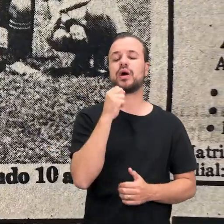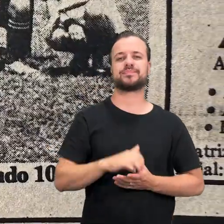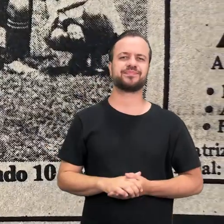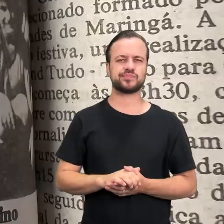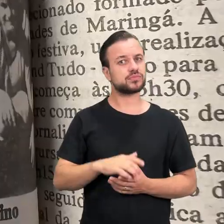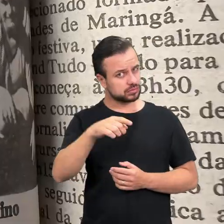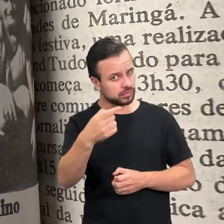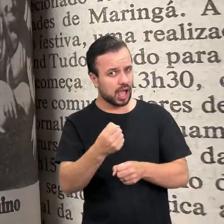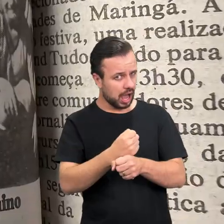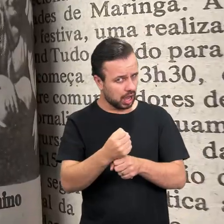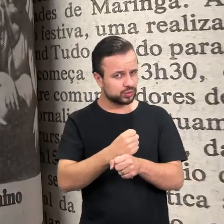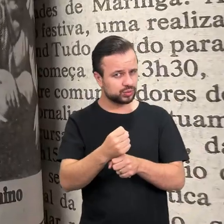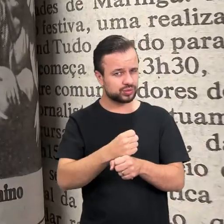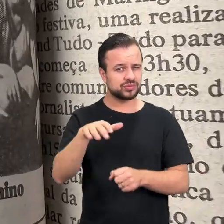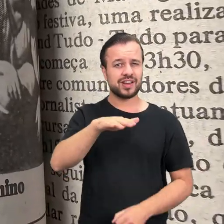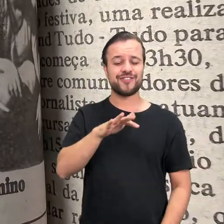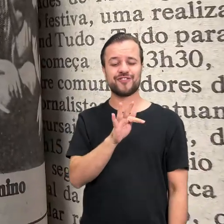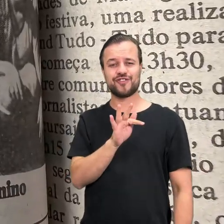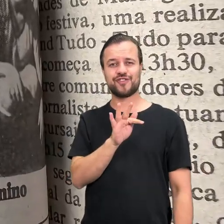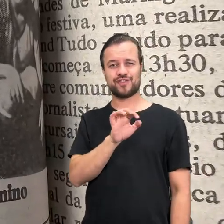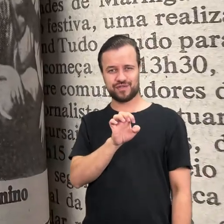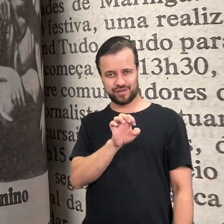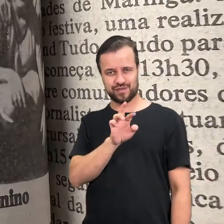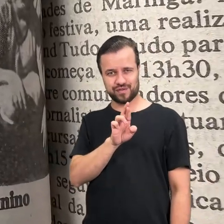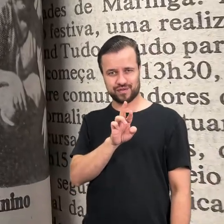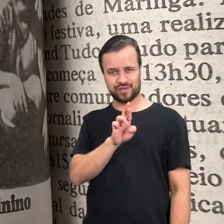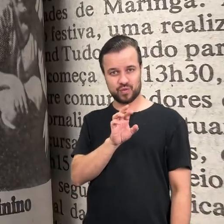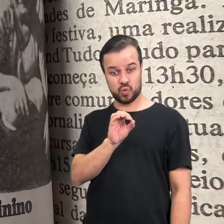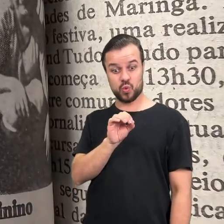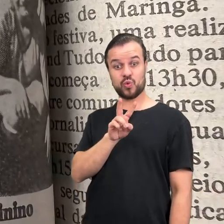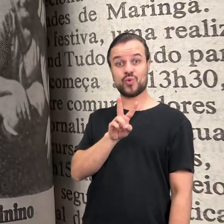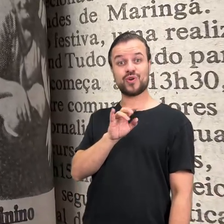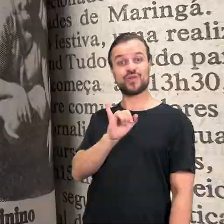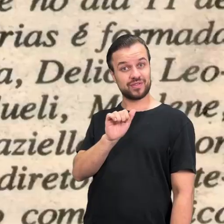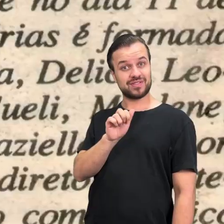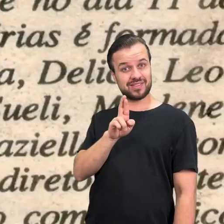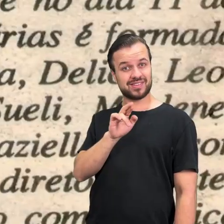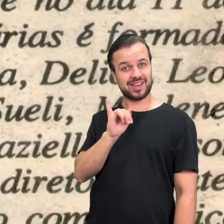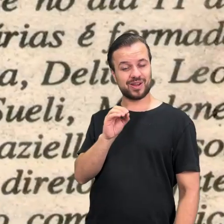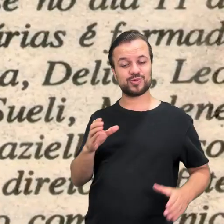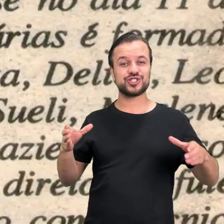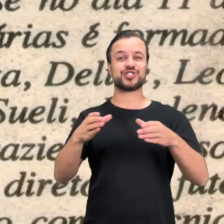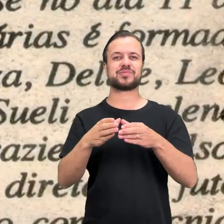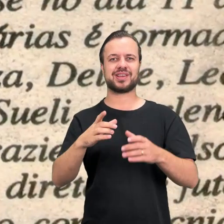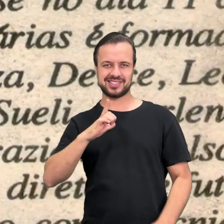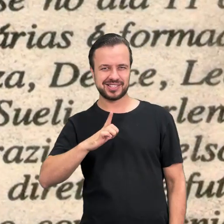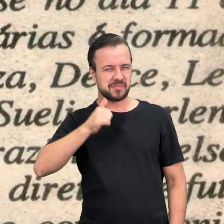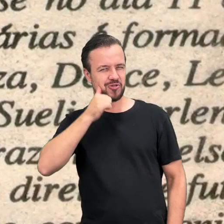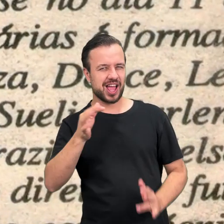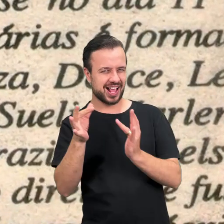anos depois, o Ferroviário se tornou um dos principais palcos dessa trajetória. Entre casadas e